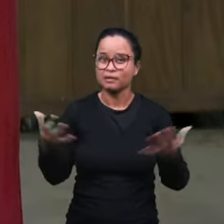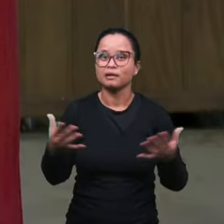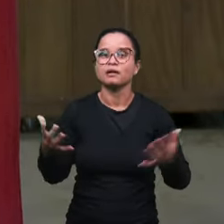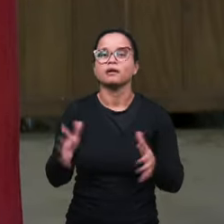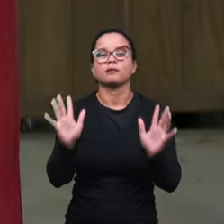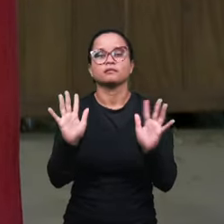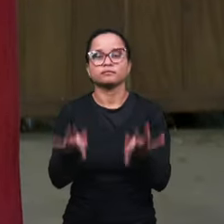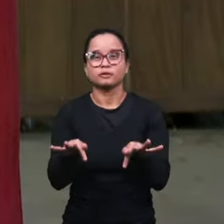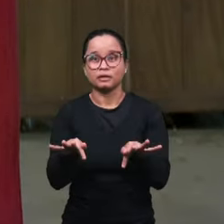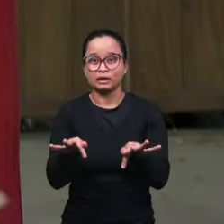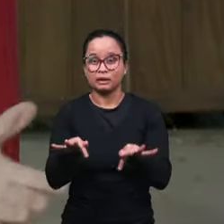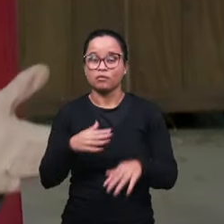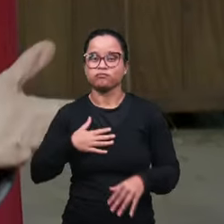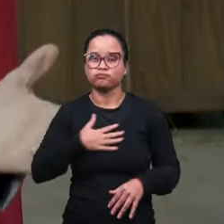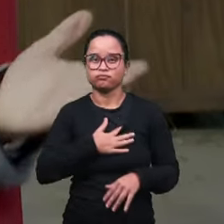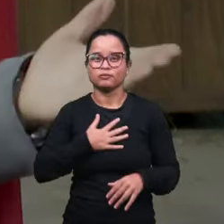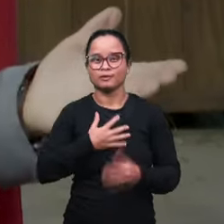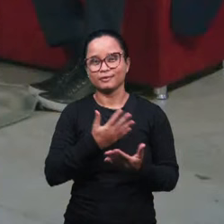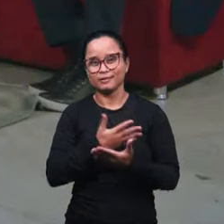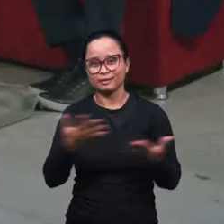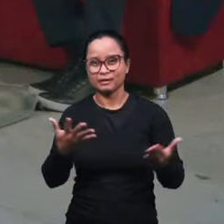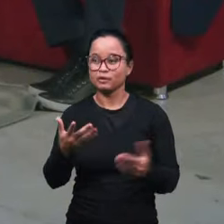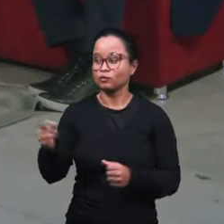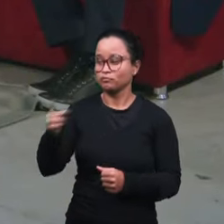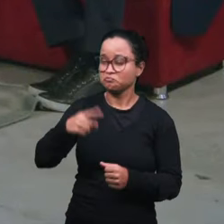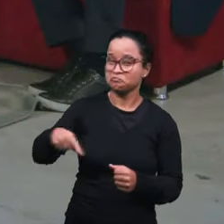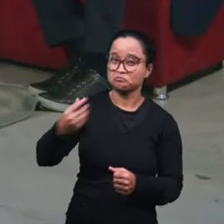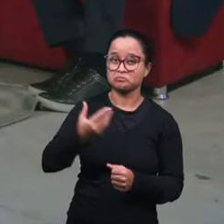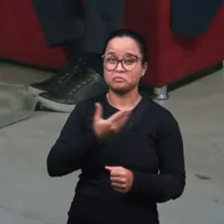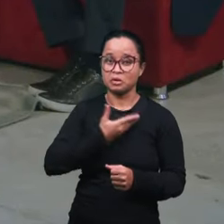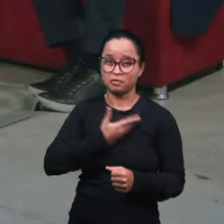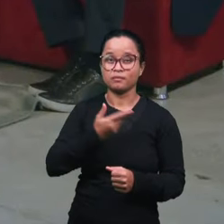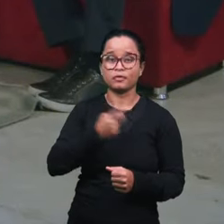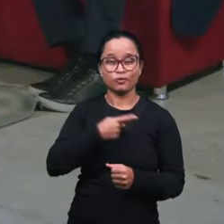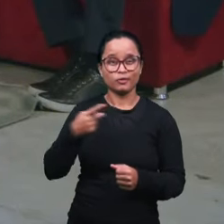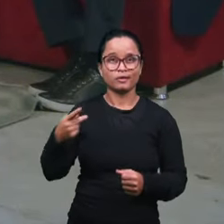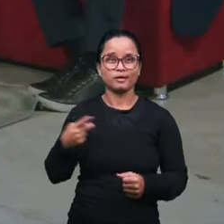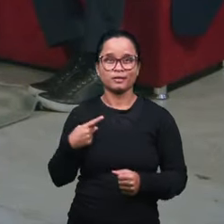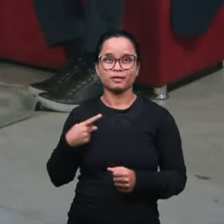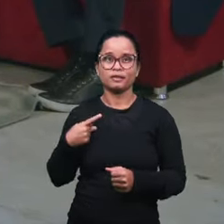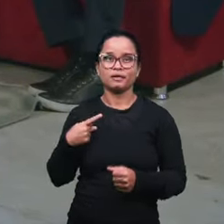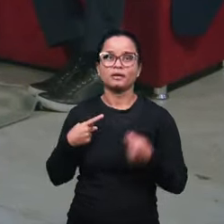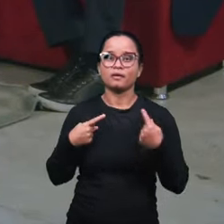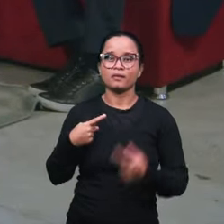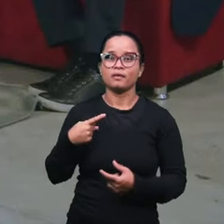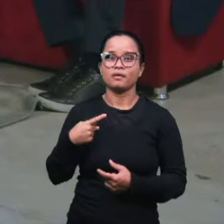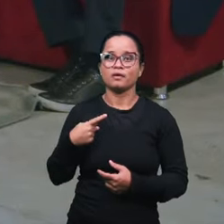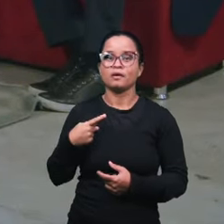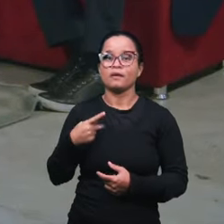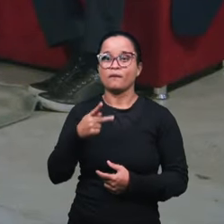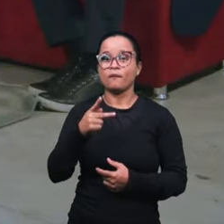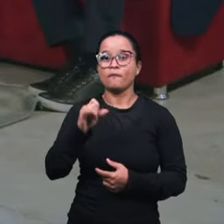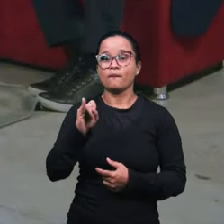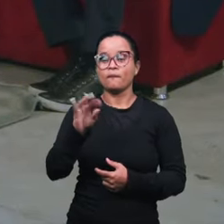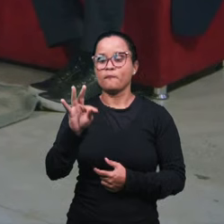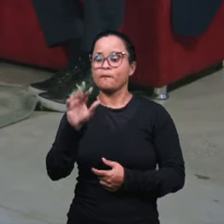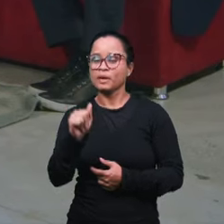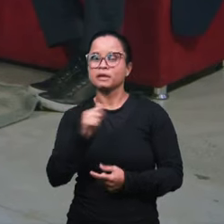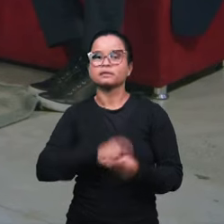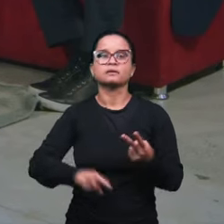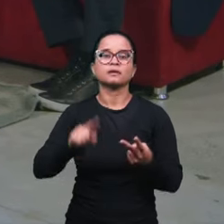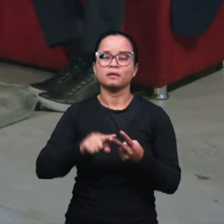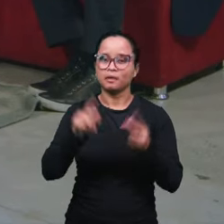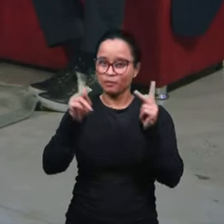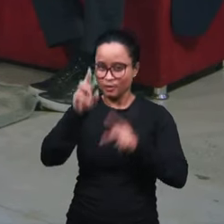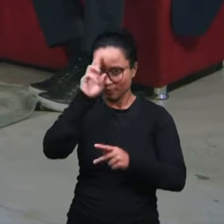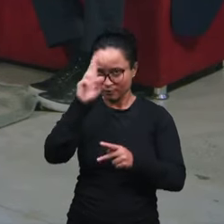ao final, eu gostaria agora de me despedir dos companheiros que estão aqui conosco, né? Estão aqui o pastor Luiz Pita, né? A paz do Senhor, pastor Luiz Pita. A paz do Senhor